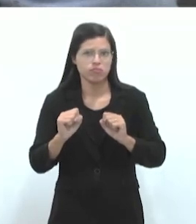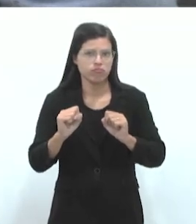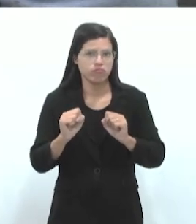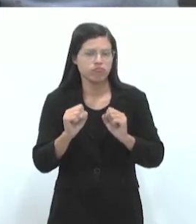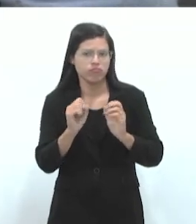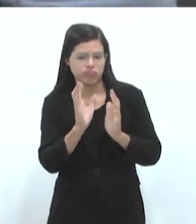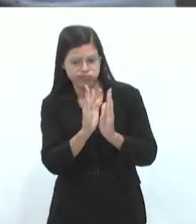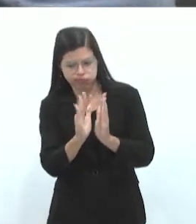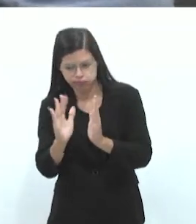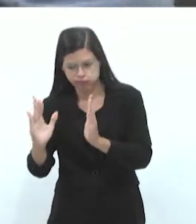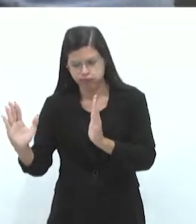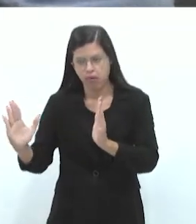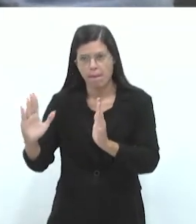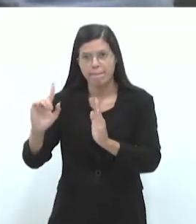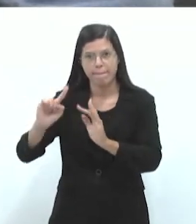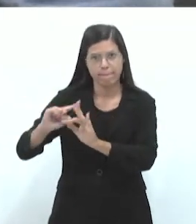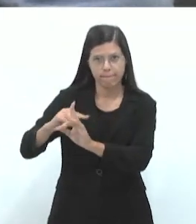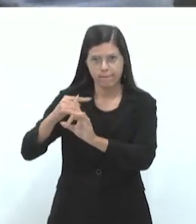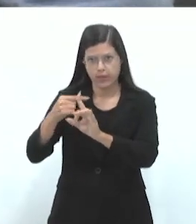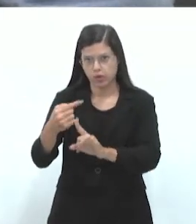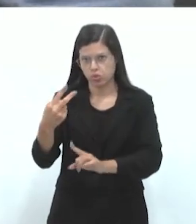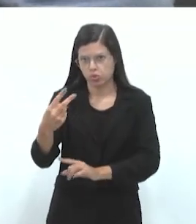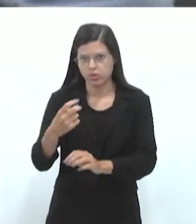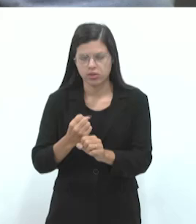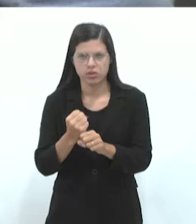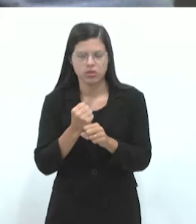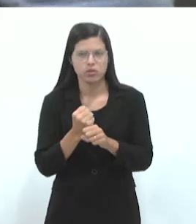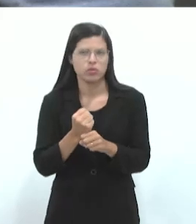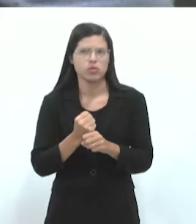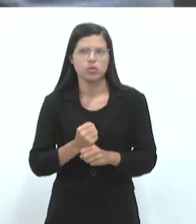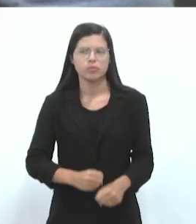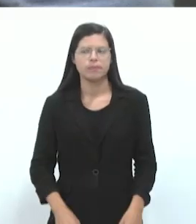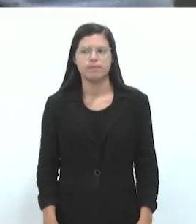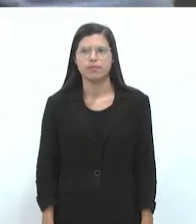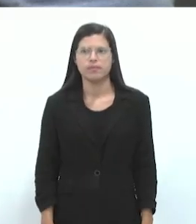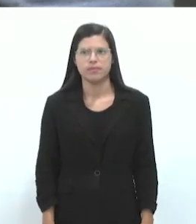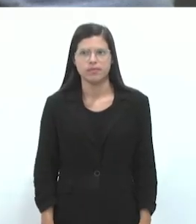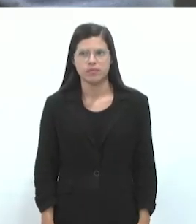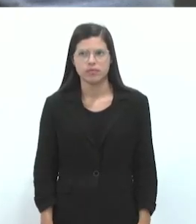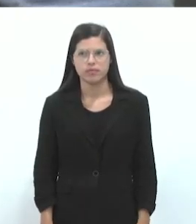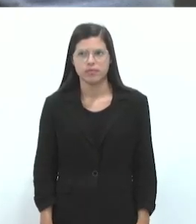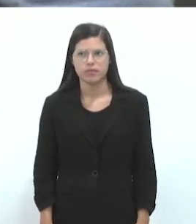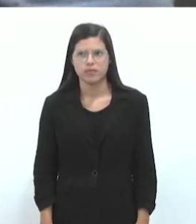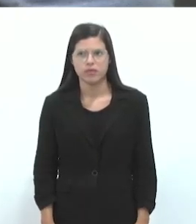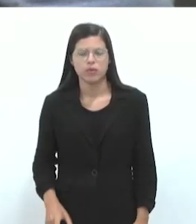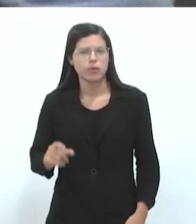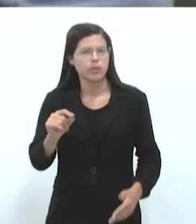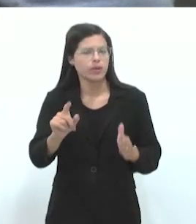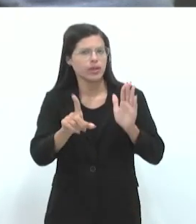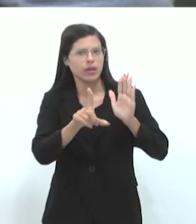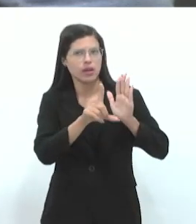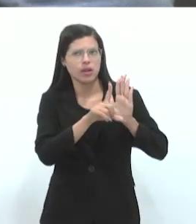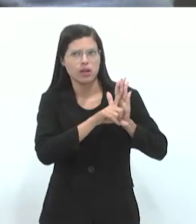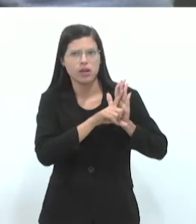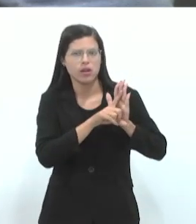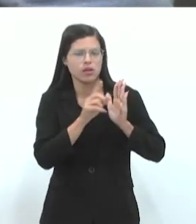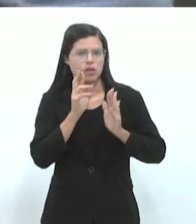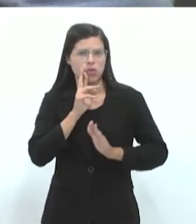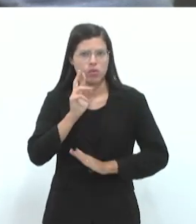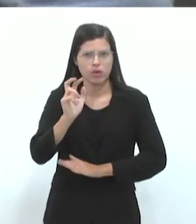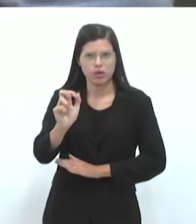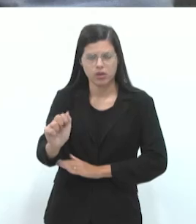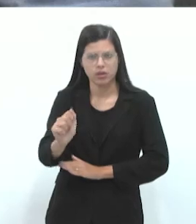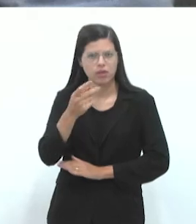prorrogável por mais 2 anos. Bom, o que a lei do Amorim está